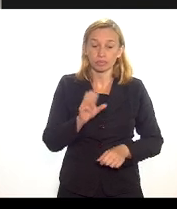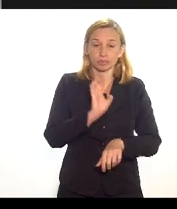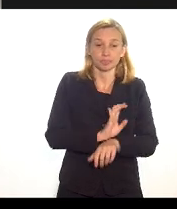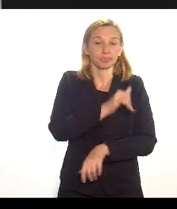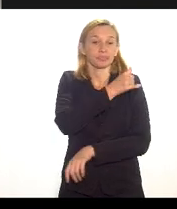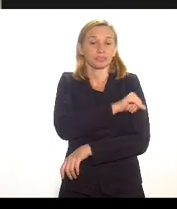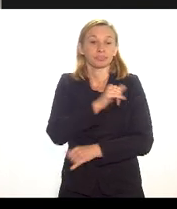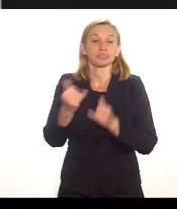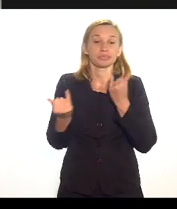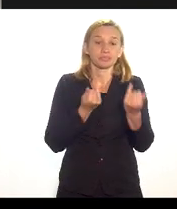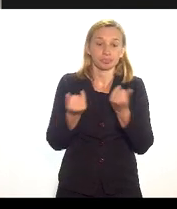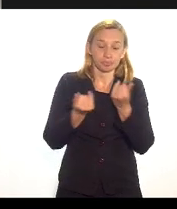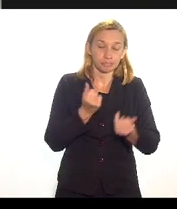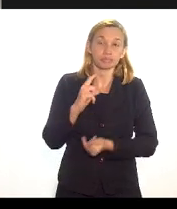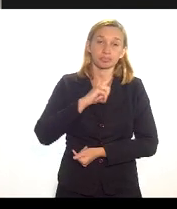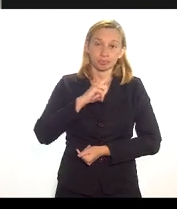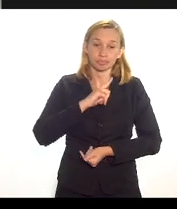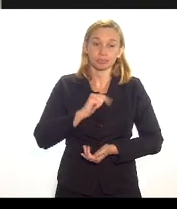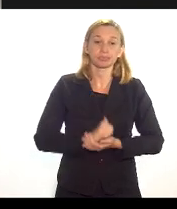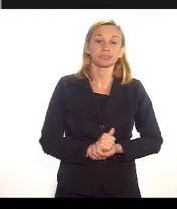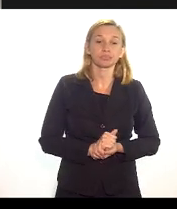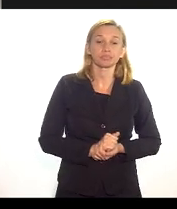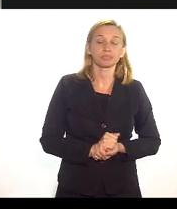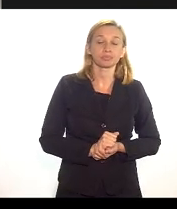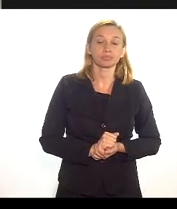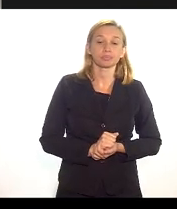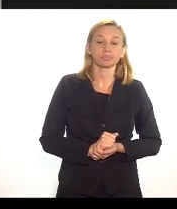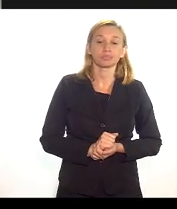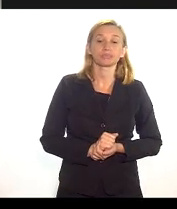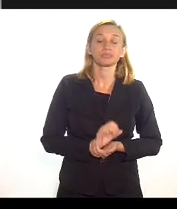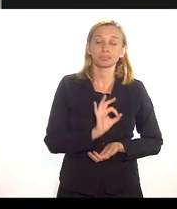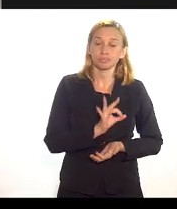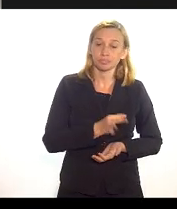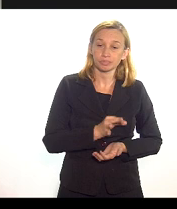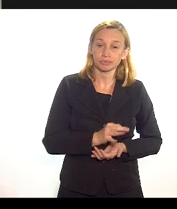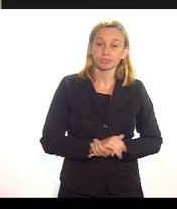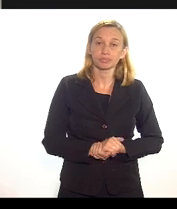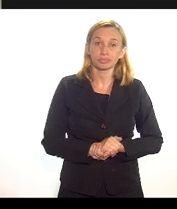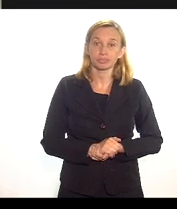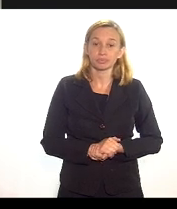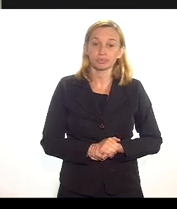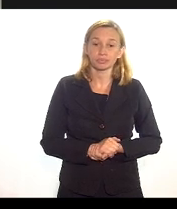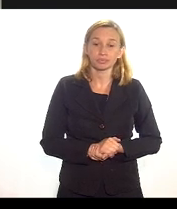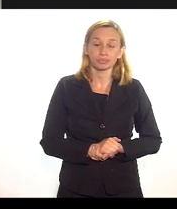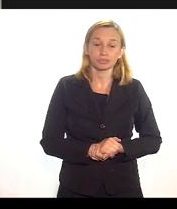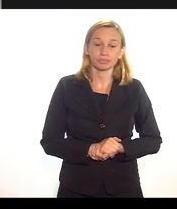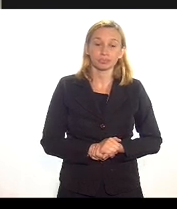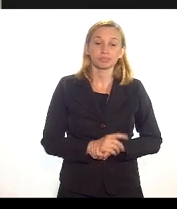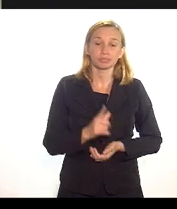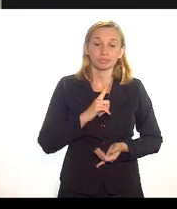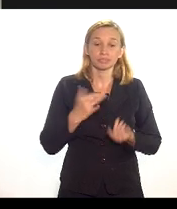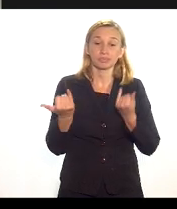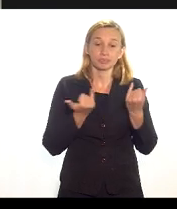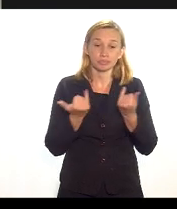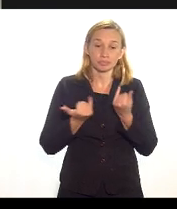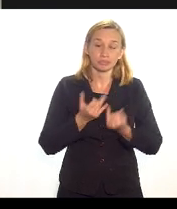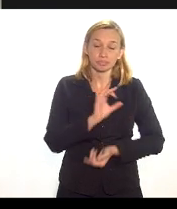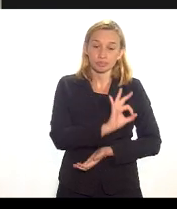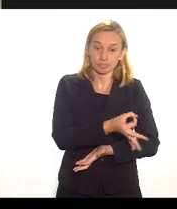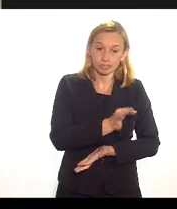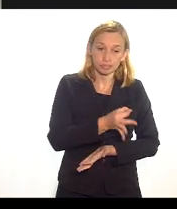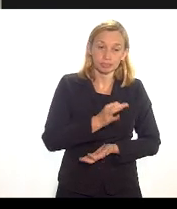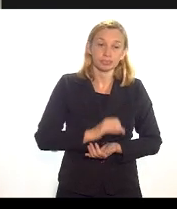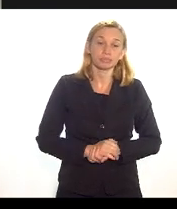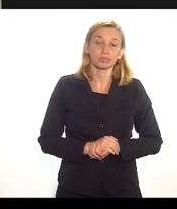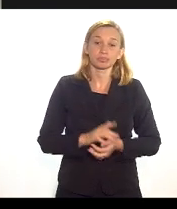ter essas informações e, consequentemente, ter as informações suficientes que